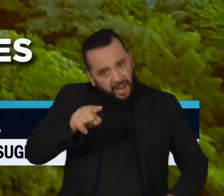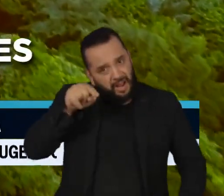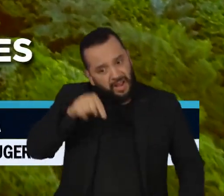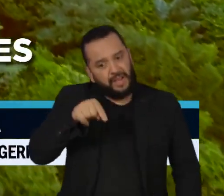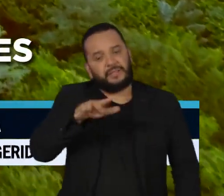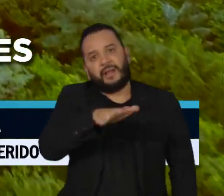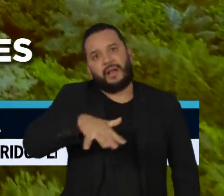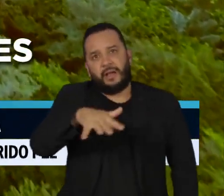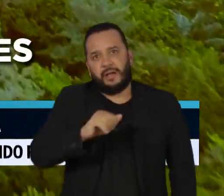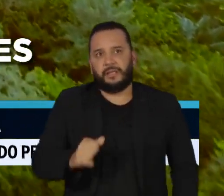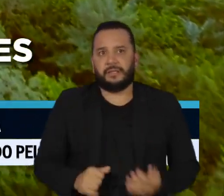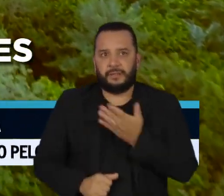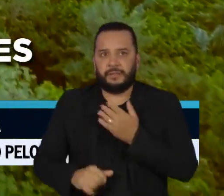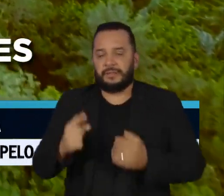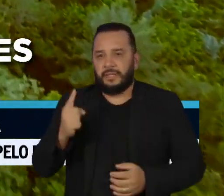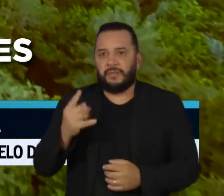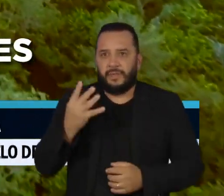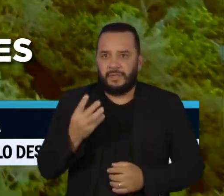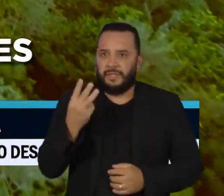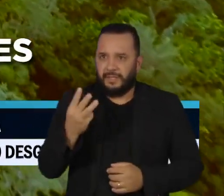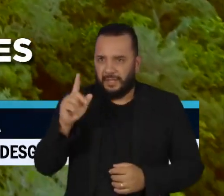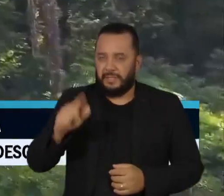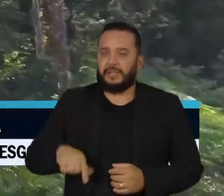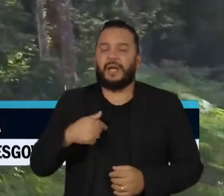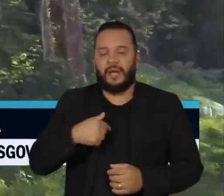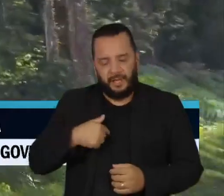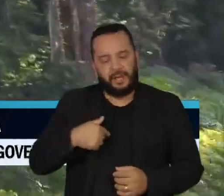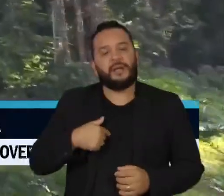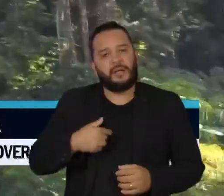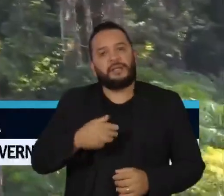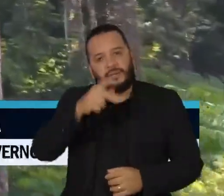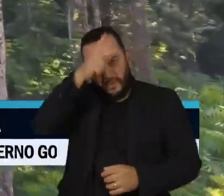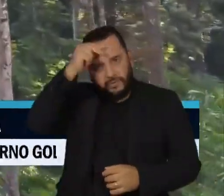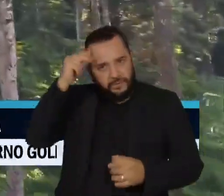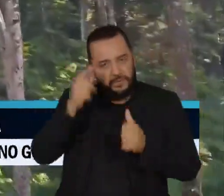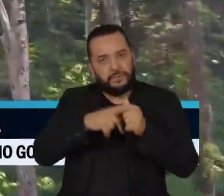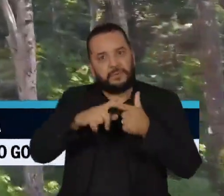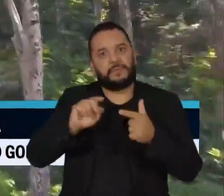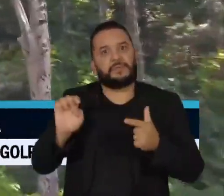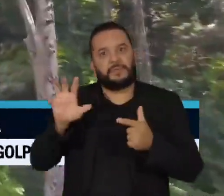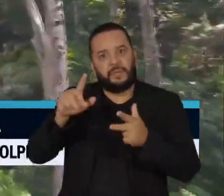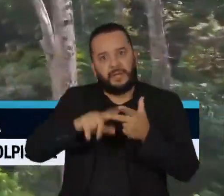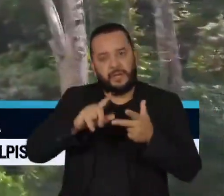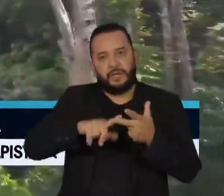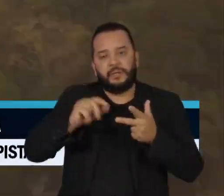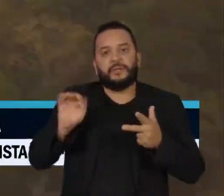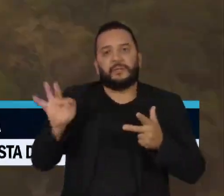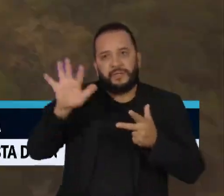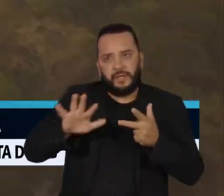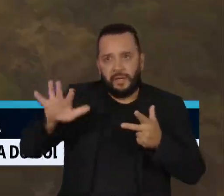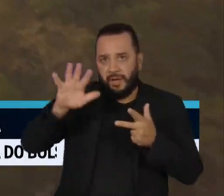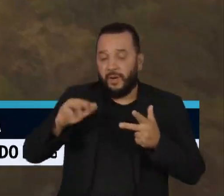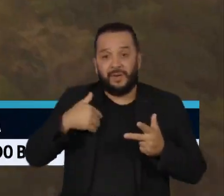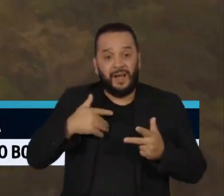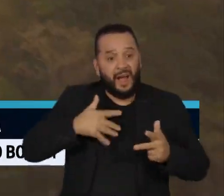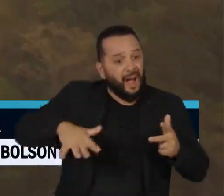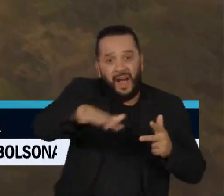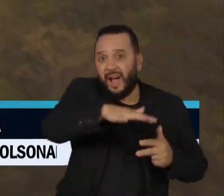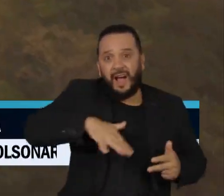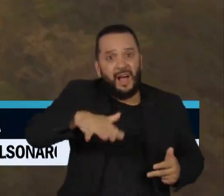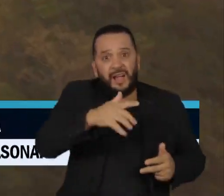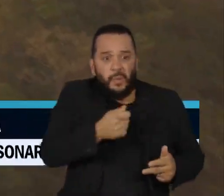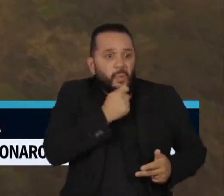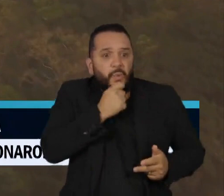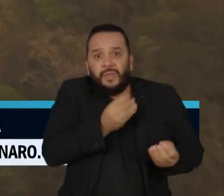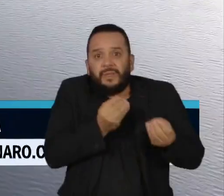143 milhões de hectares da União, estados e municípios consideradas terras de ninguém, já que ainda não viraram reservas